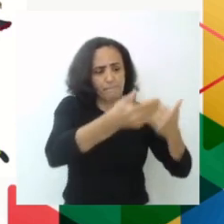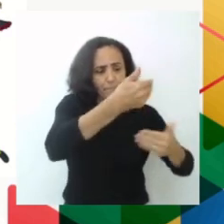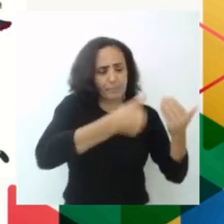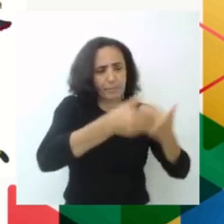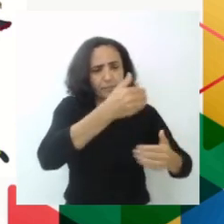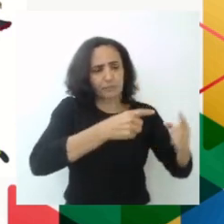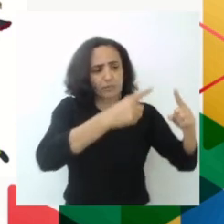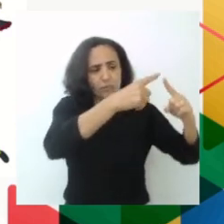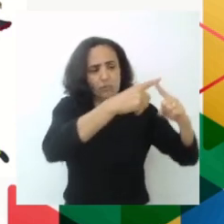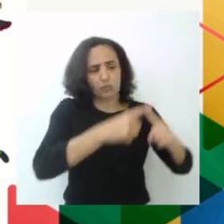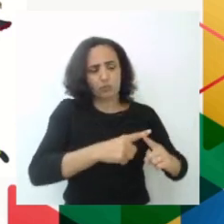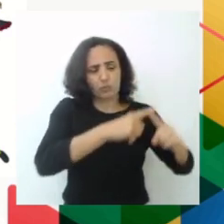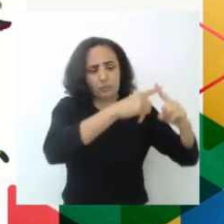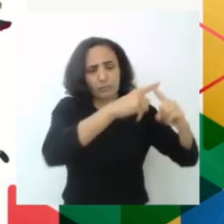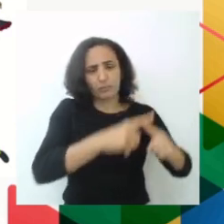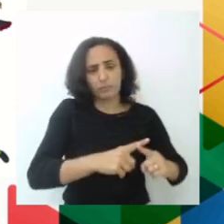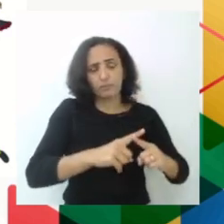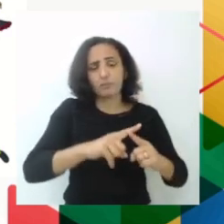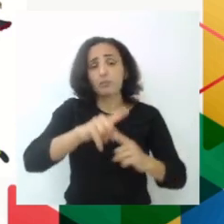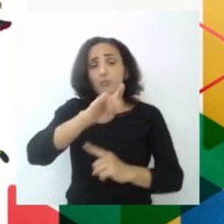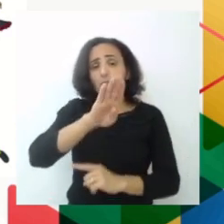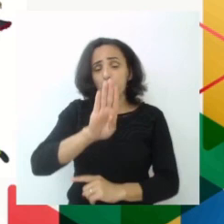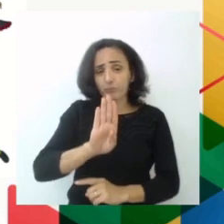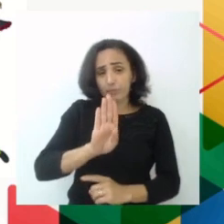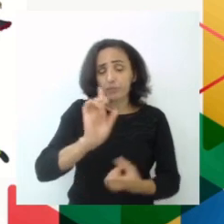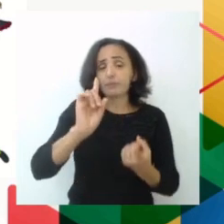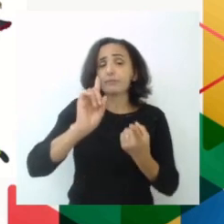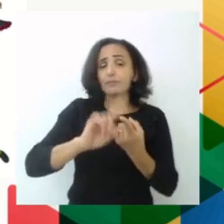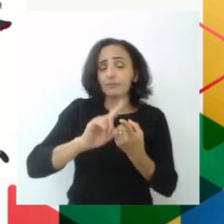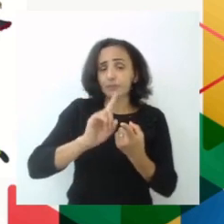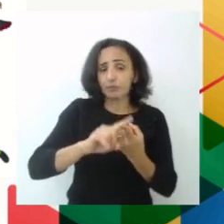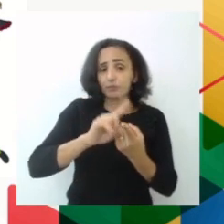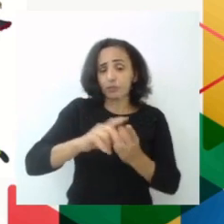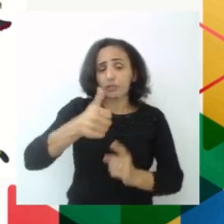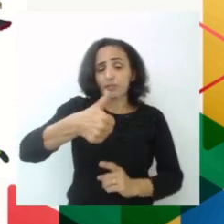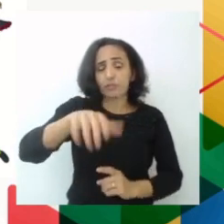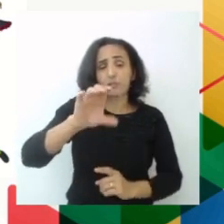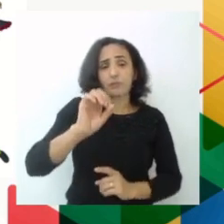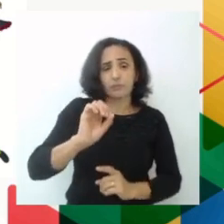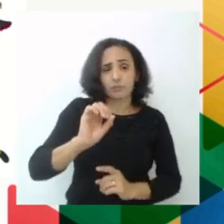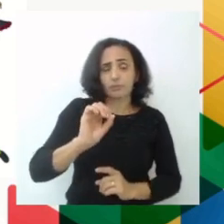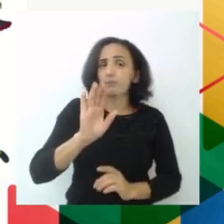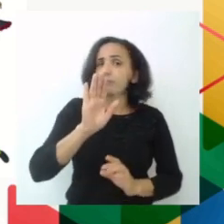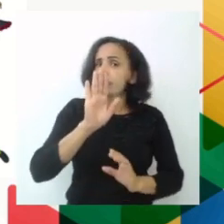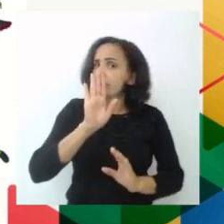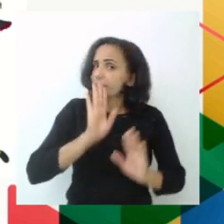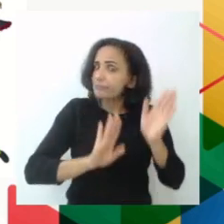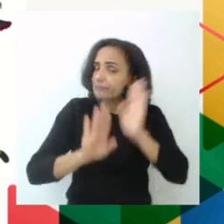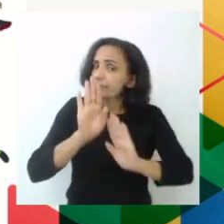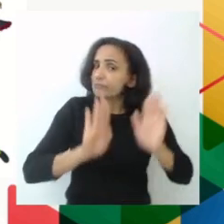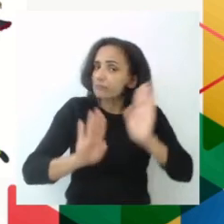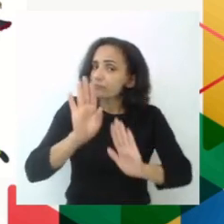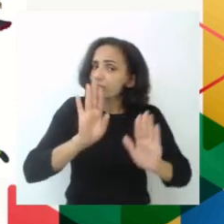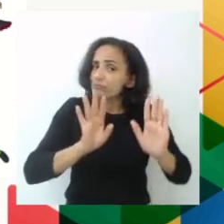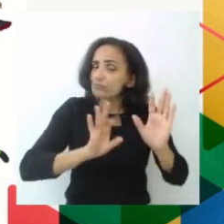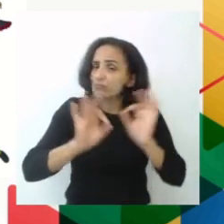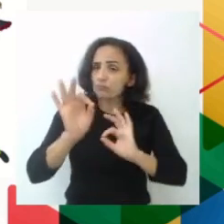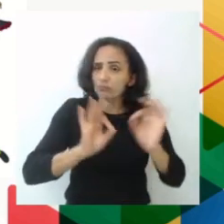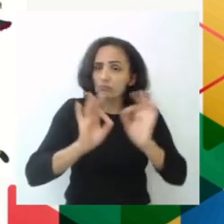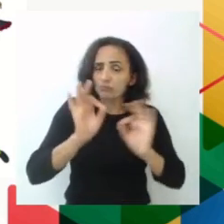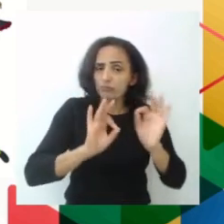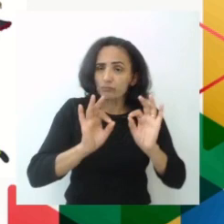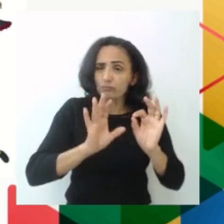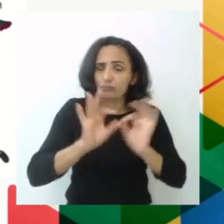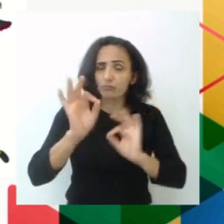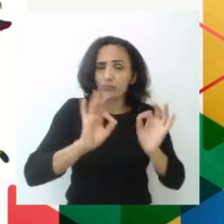Então, 19 jogos. O time B também vai fazer 19 jogos. Só que cuidado, quando você faz isso,